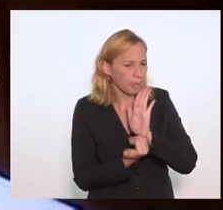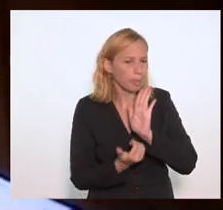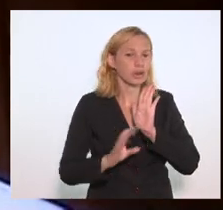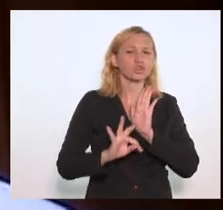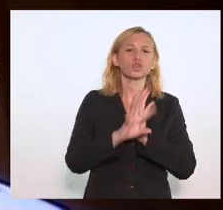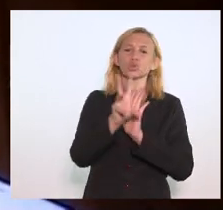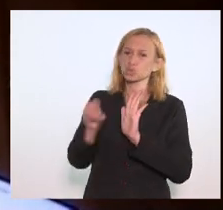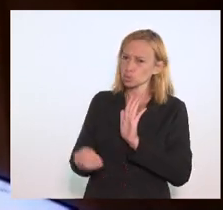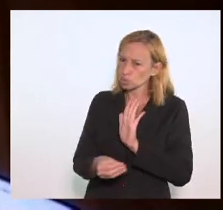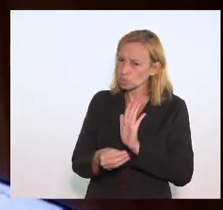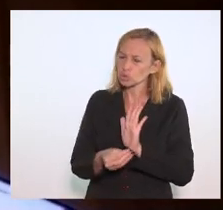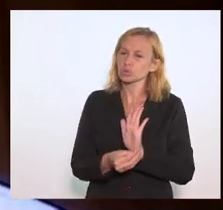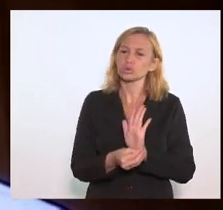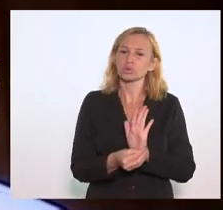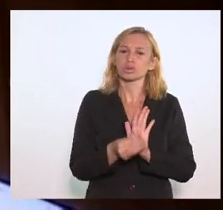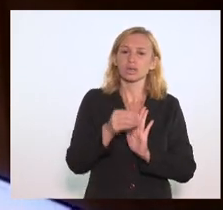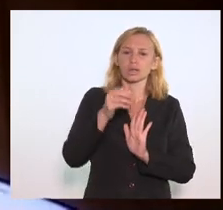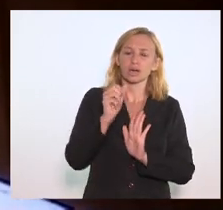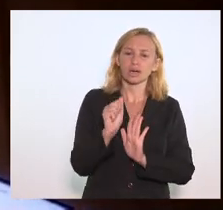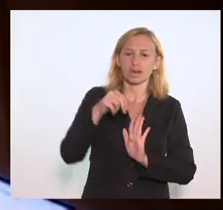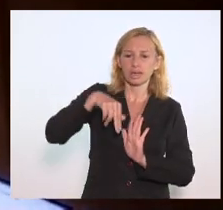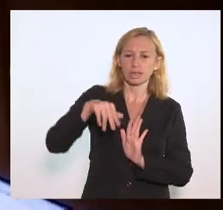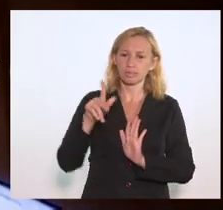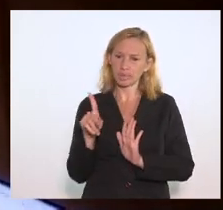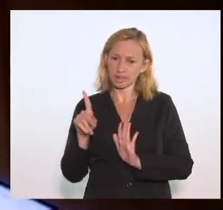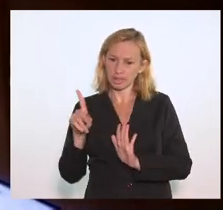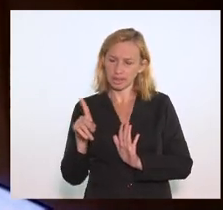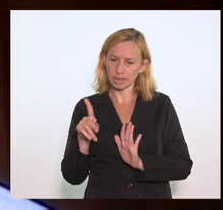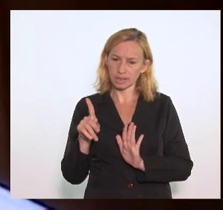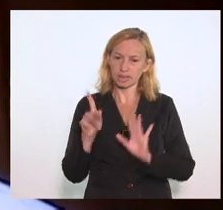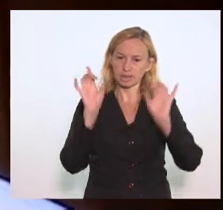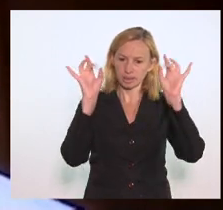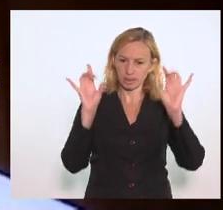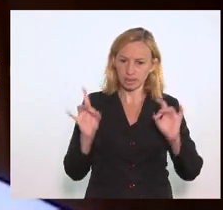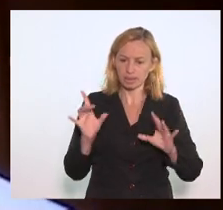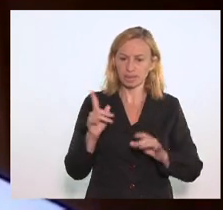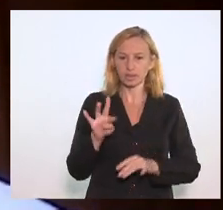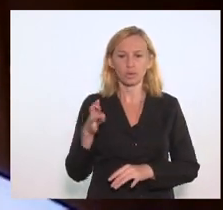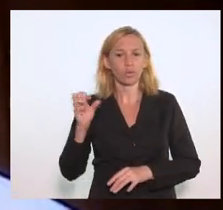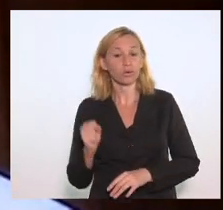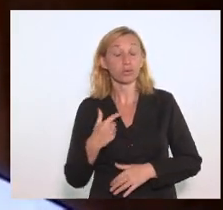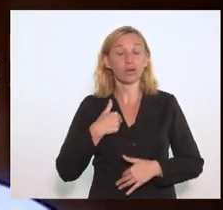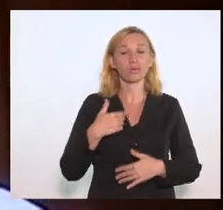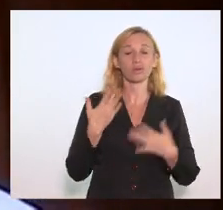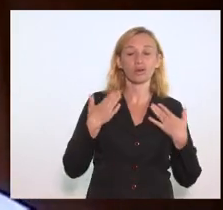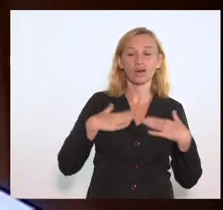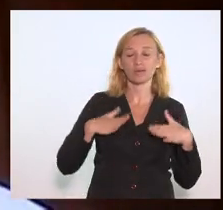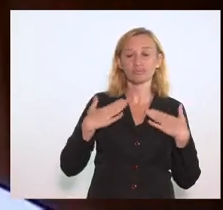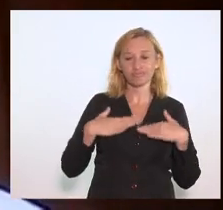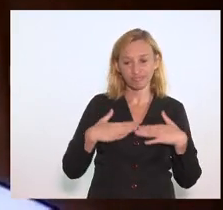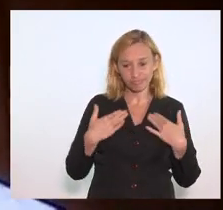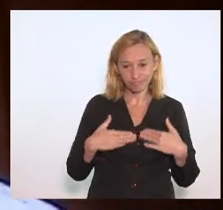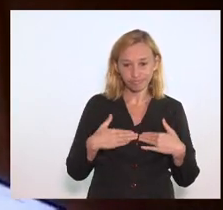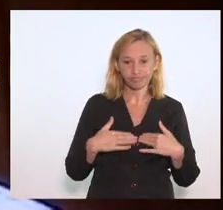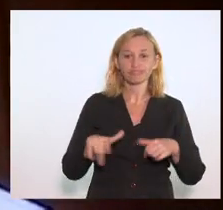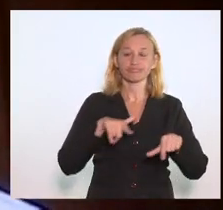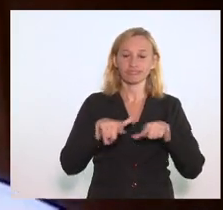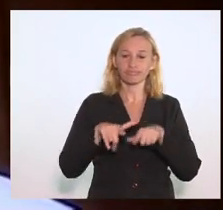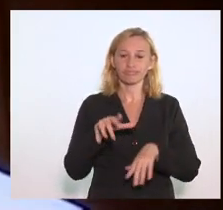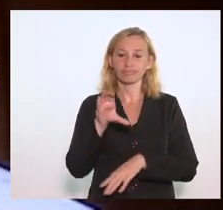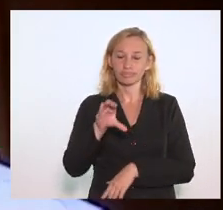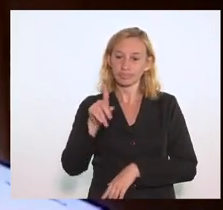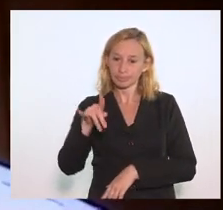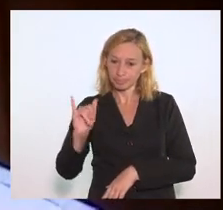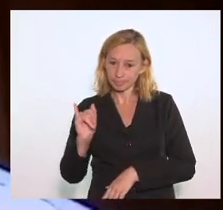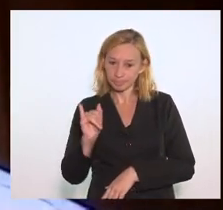critérios definidos pela ANP no tocante às participações especiais. Então, estou muito tranquilo quanto ao papel que essa CPI vai cumprir,